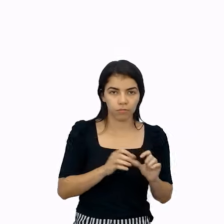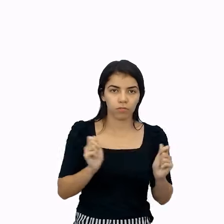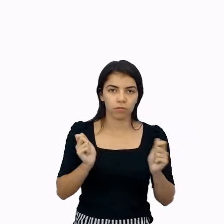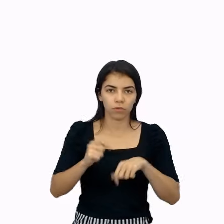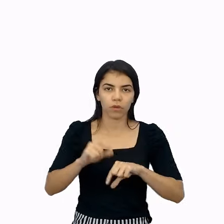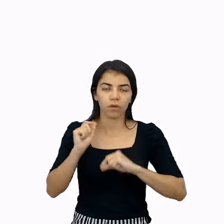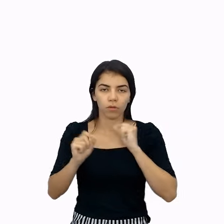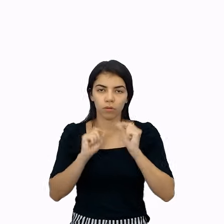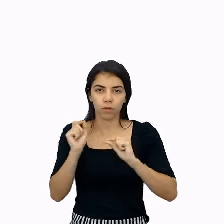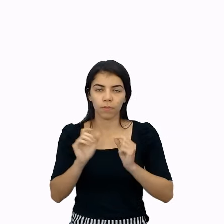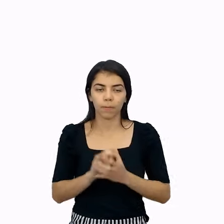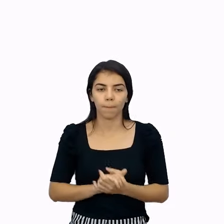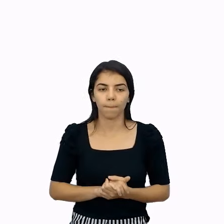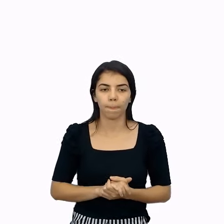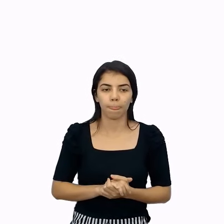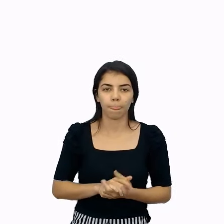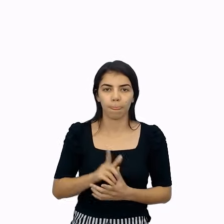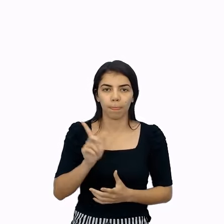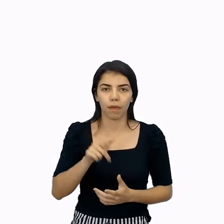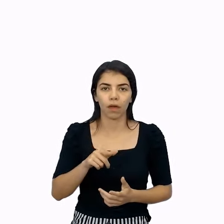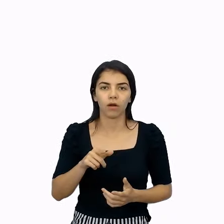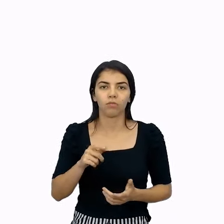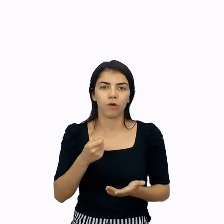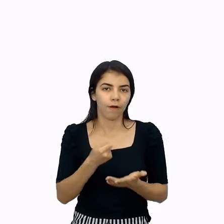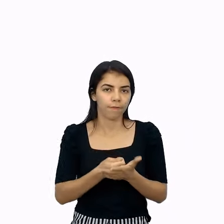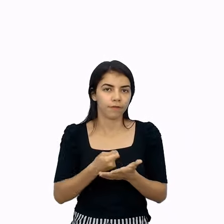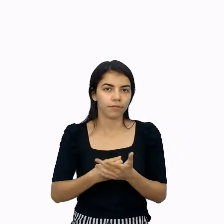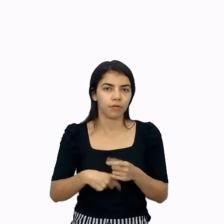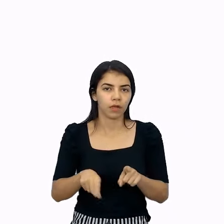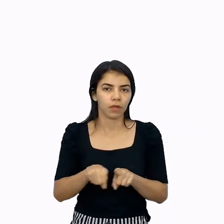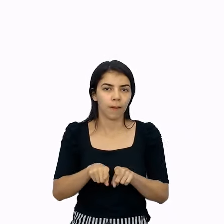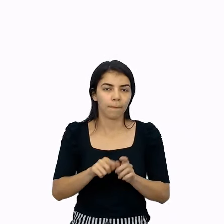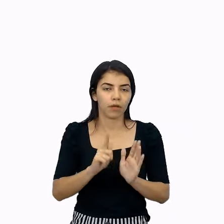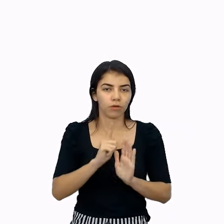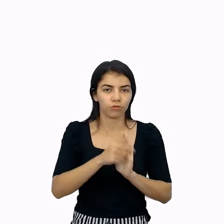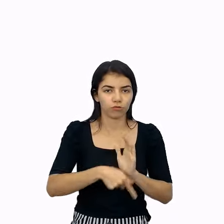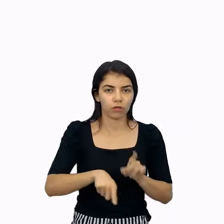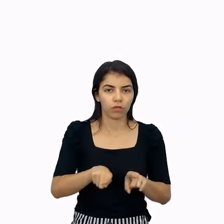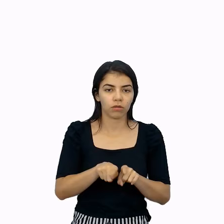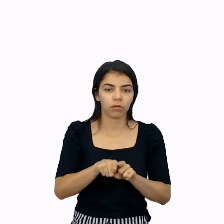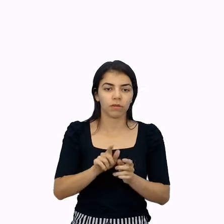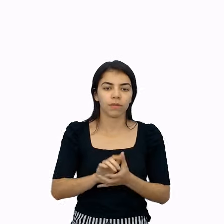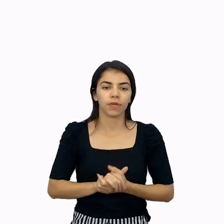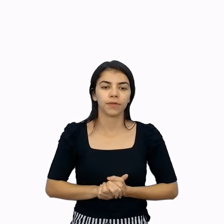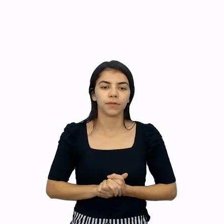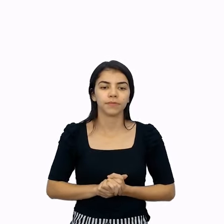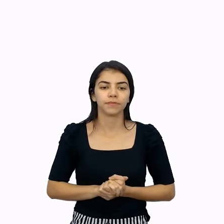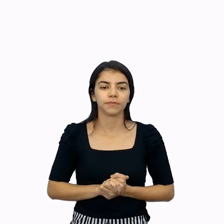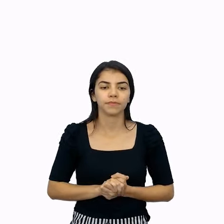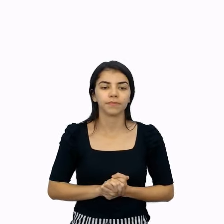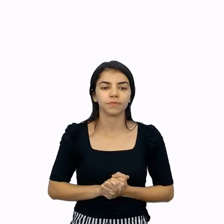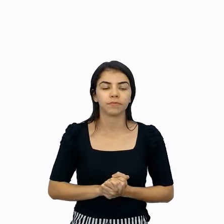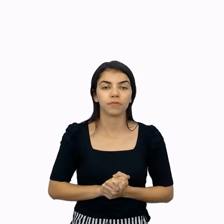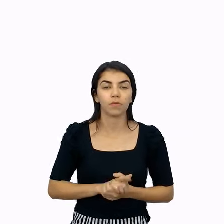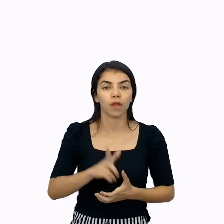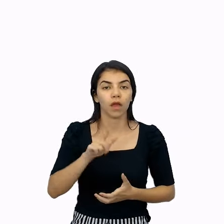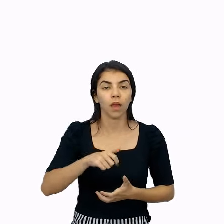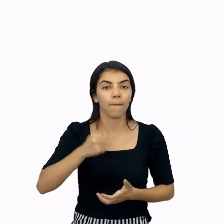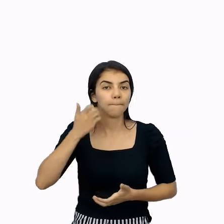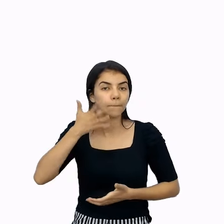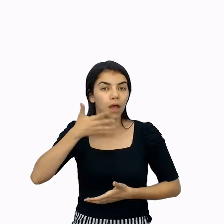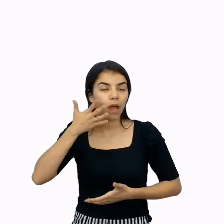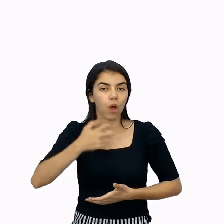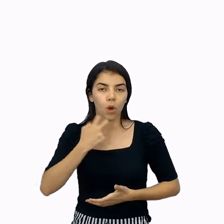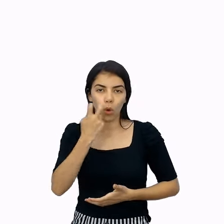ser, de certa forma, como o Bakhtin nos afirma, né, que o gênero, ele é a manifestação oral e